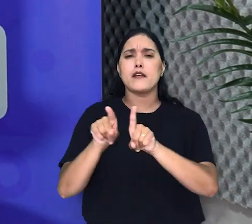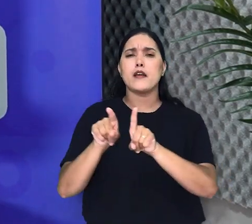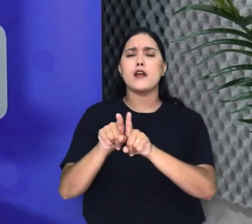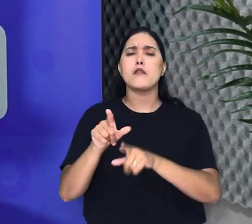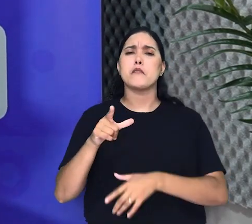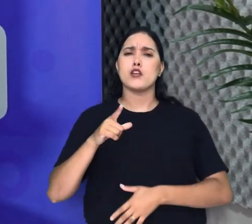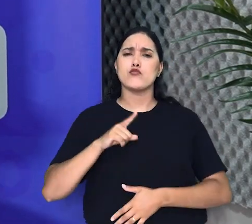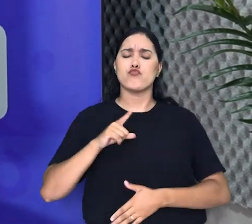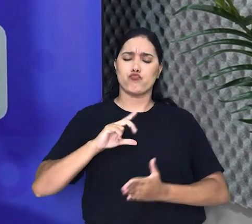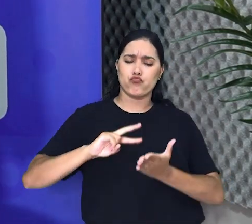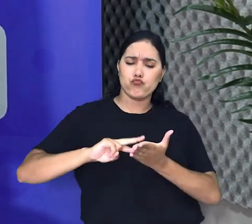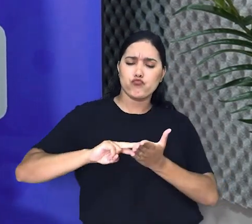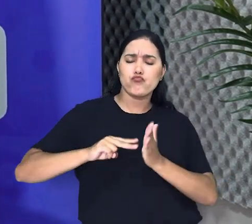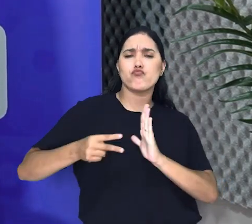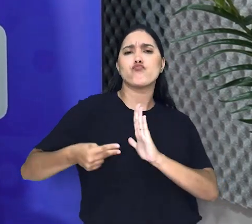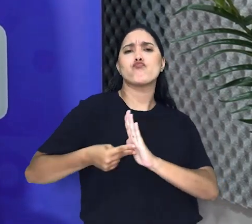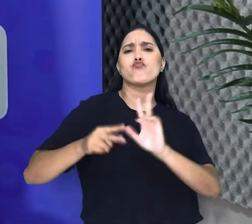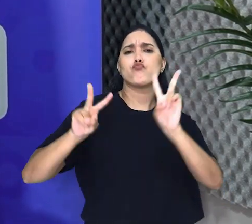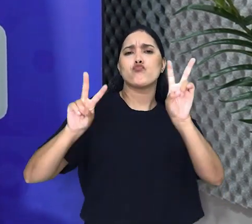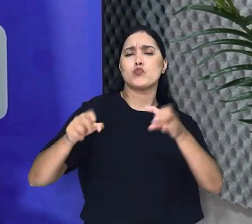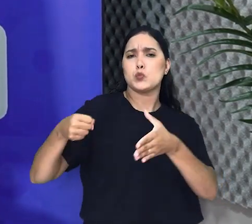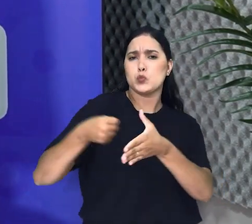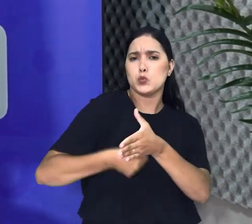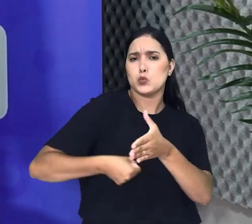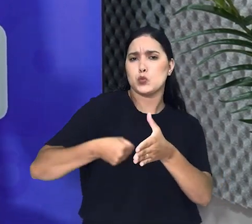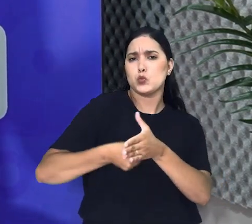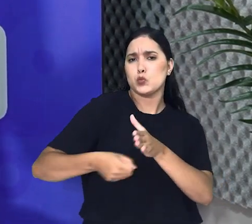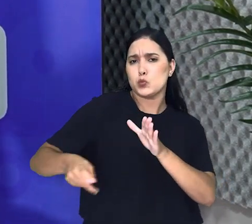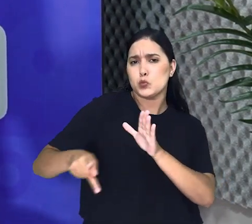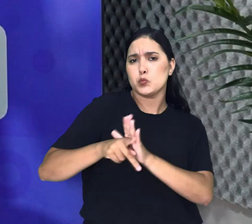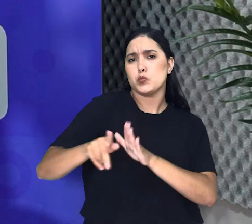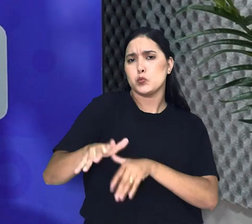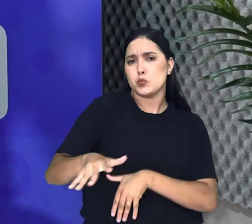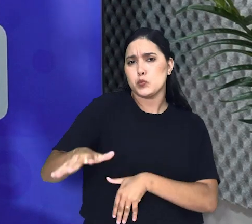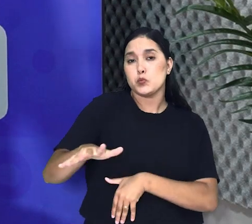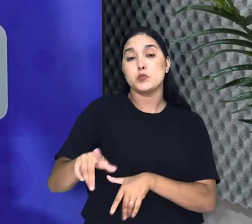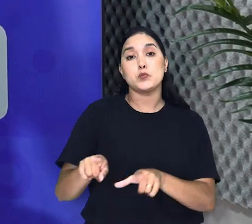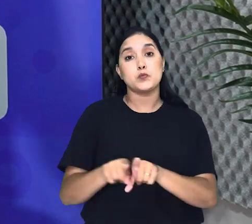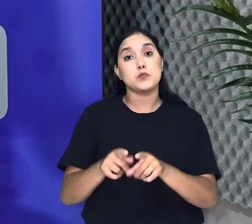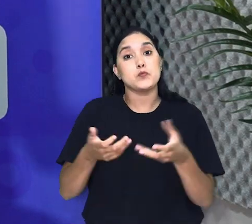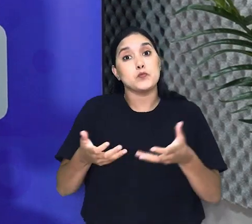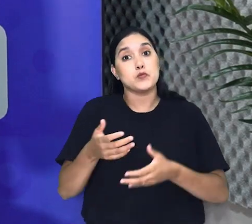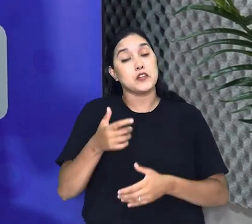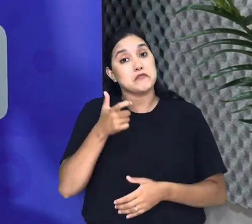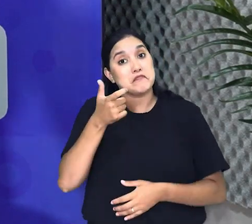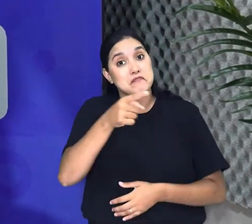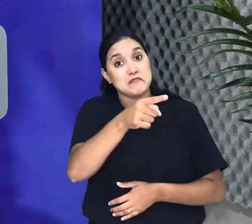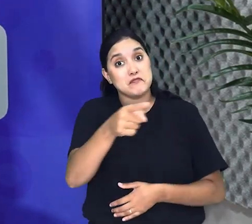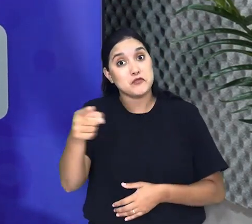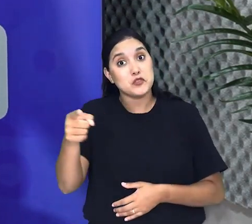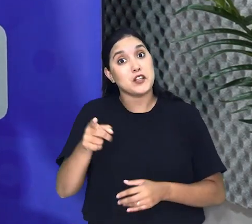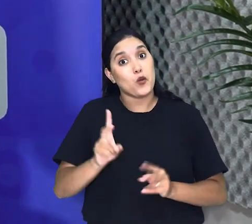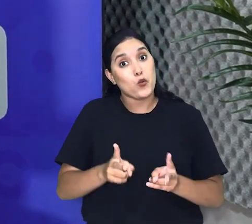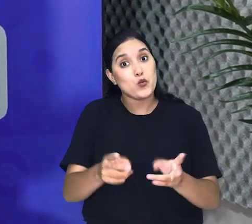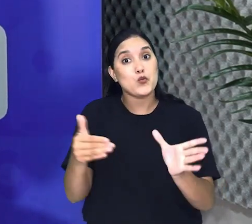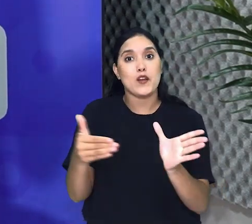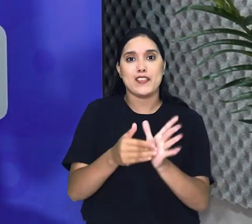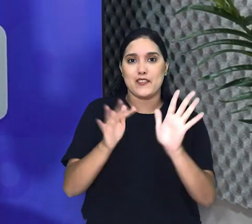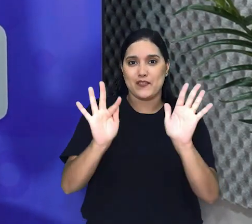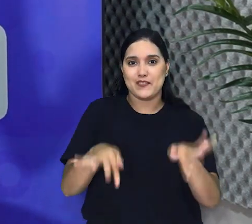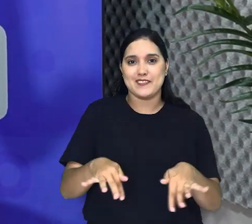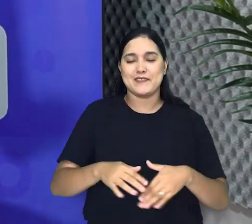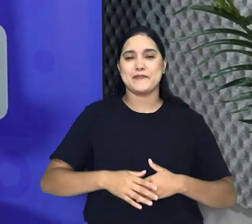ficar até o fim conosco desse programa. Então, desde já eu quero te desejar sejam bem-vindos, fique